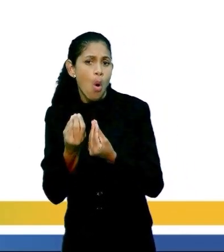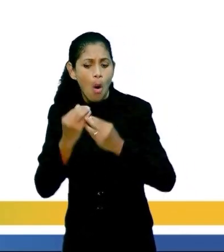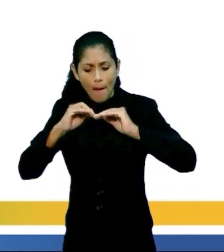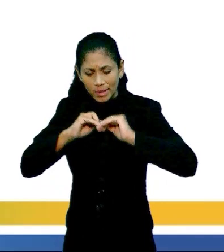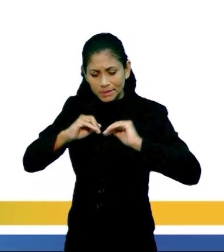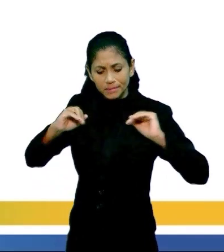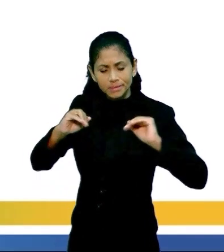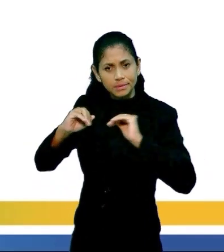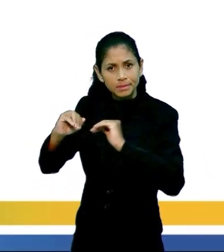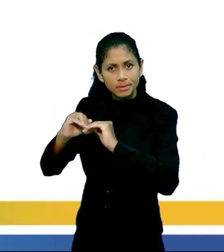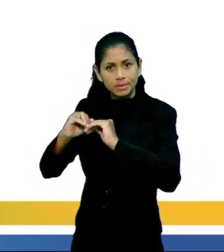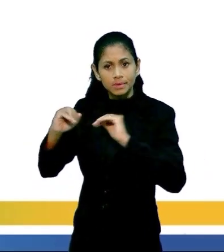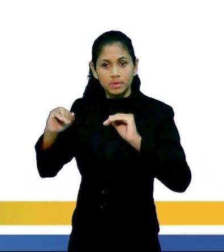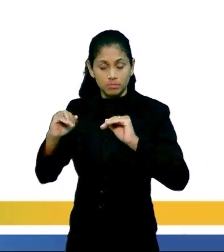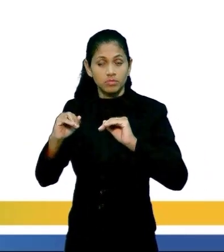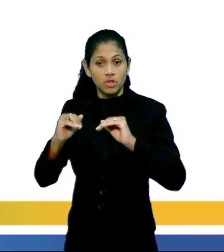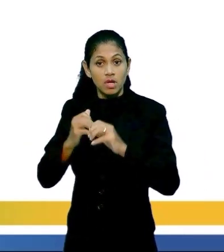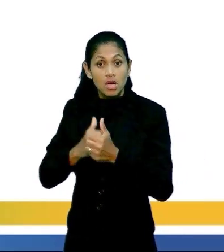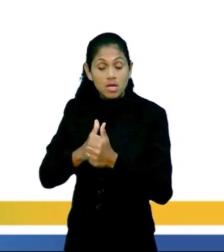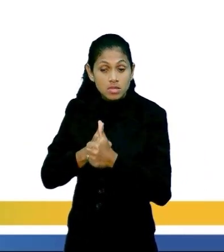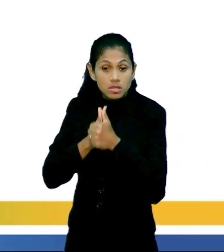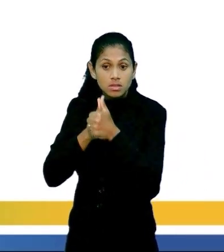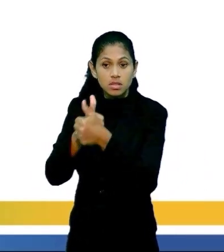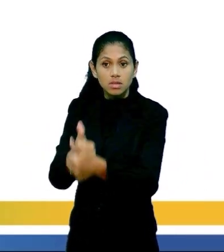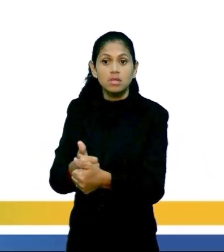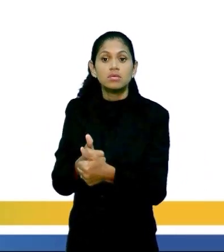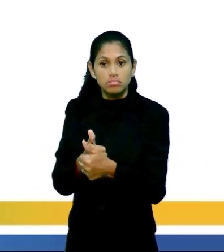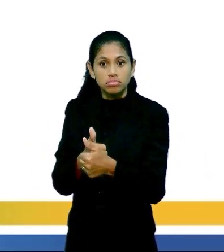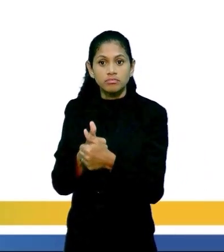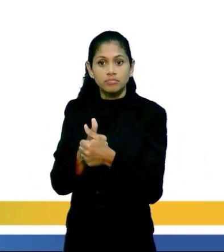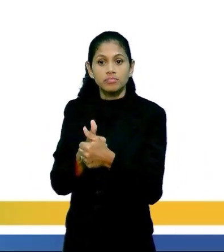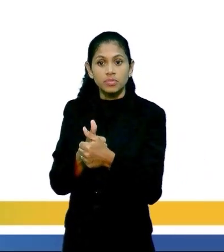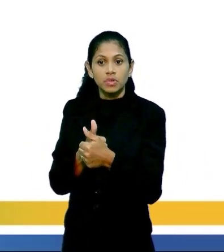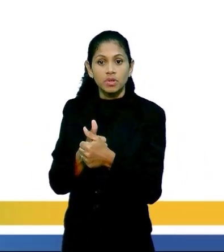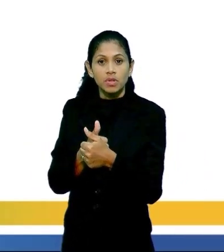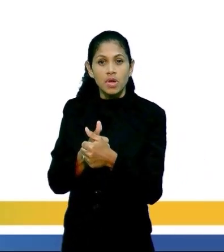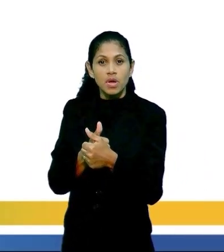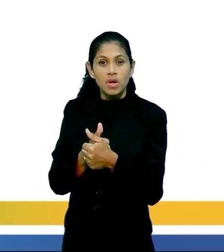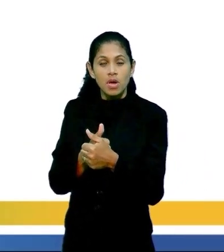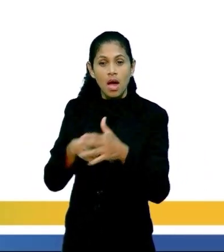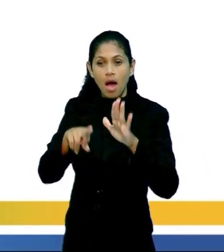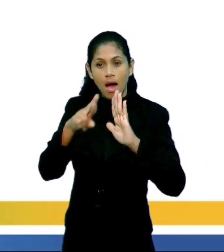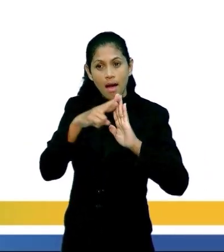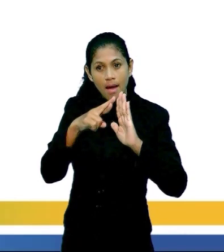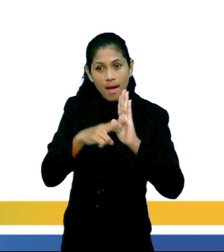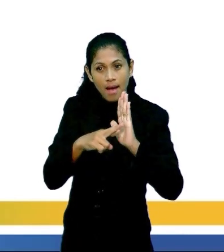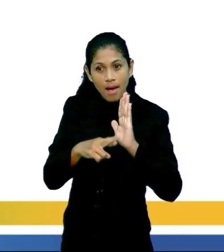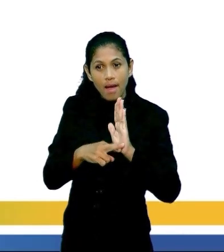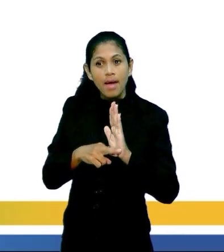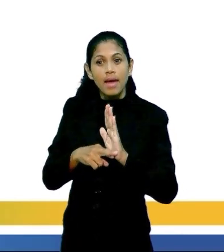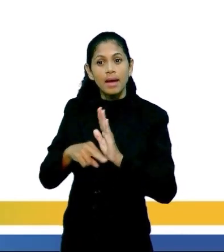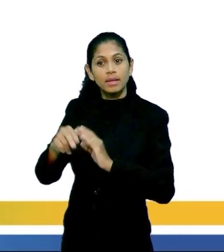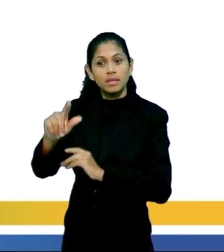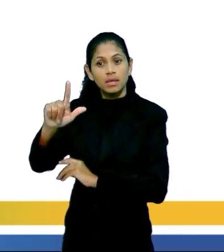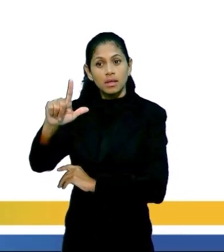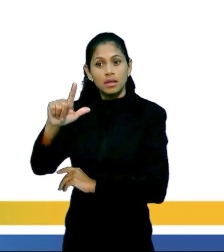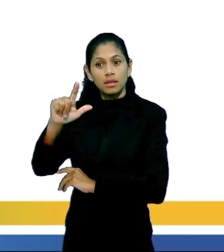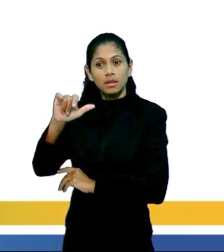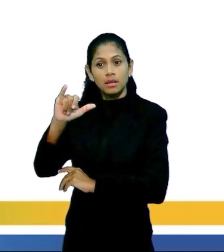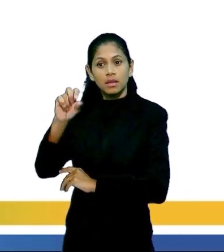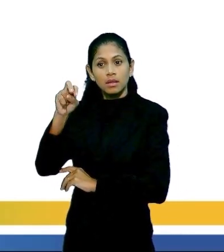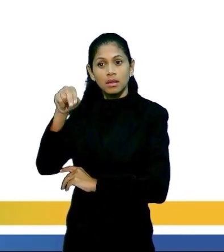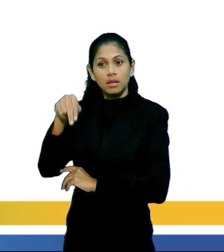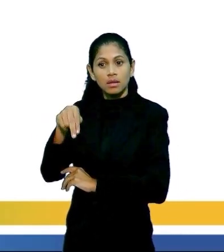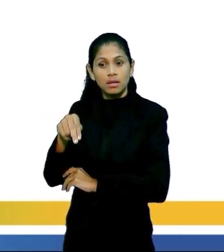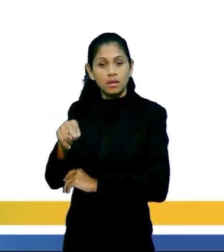seguir o diagrama de Linus-Pauling, que é o que está à esquerda lá do slide, e você vai ter que seguir a ordem das setas. Primeiro